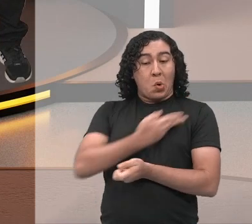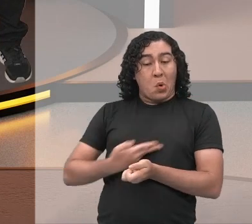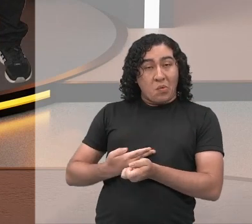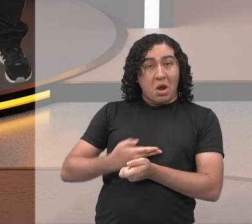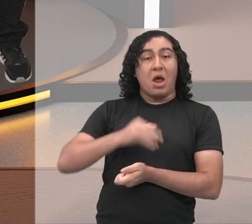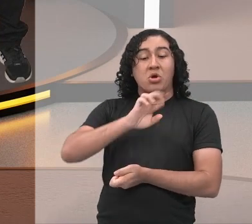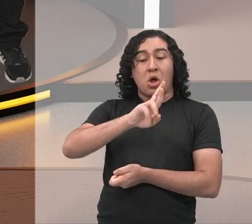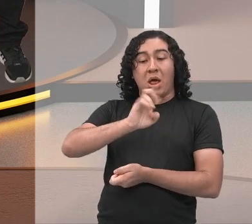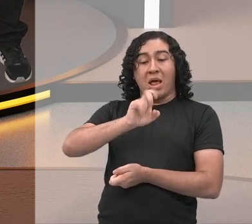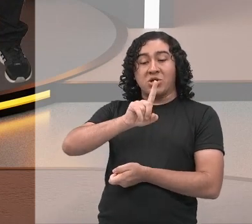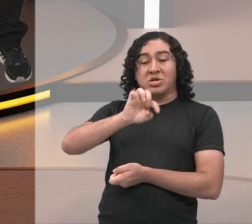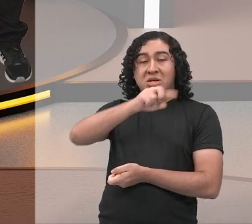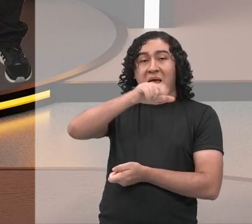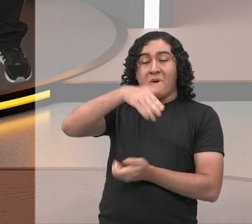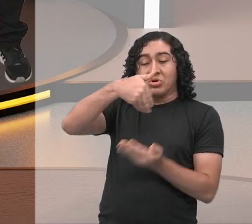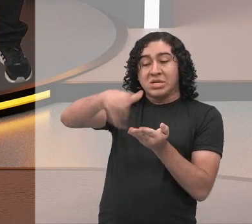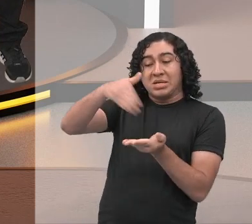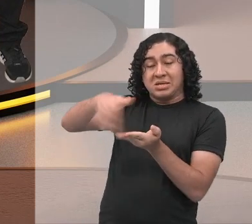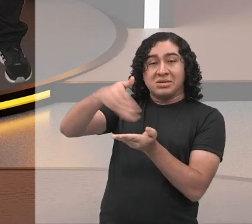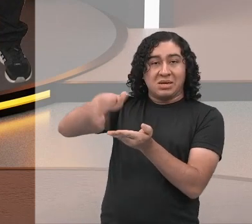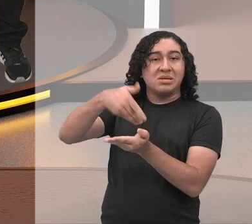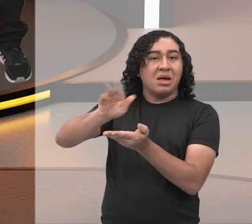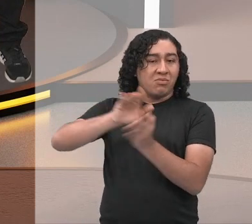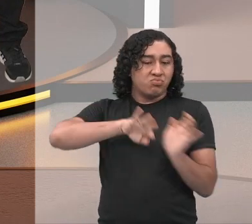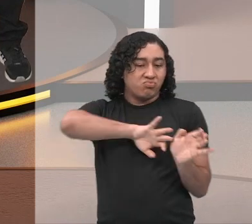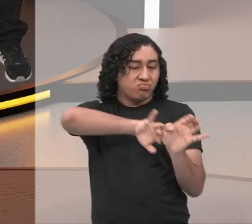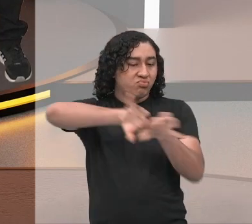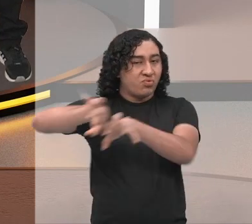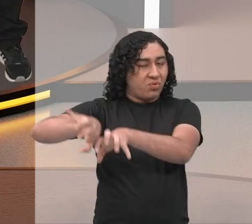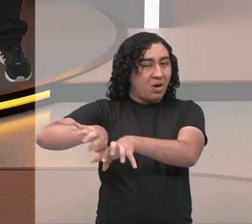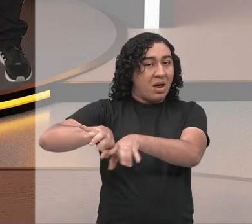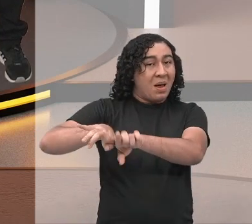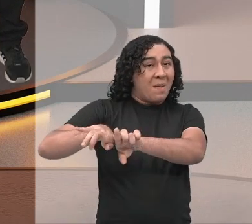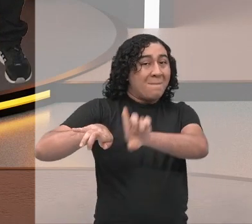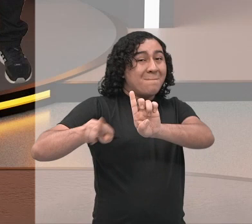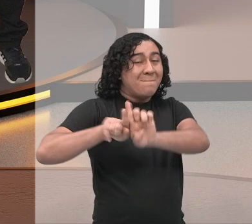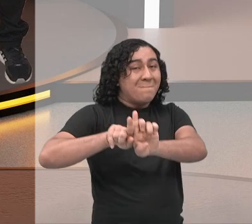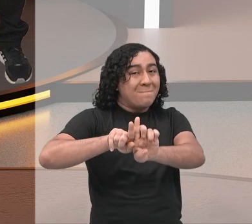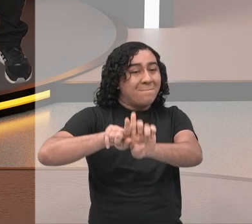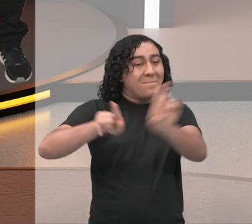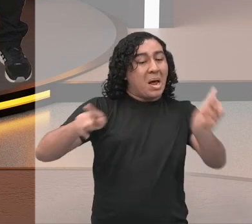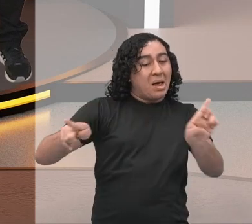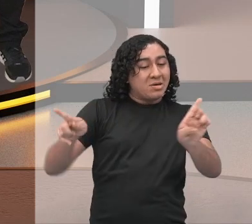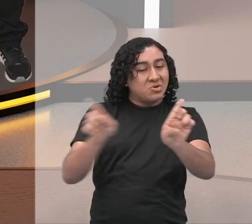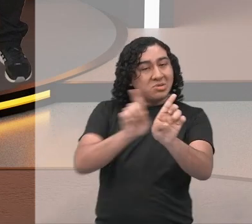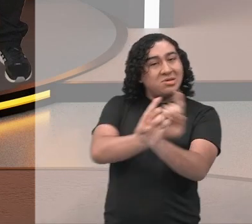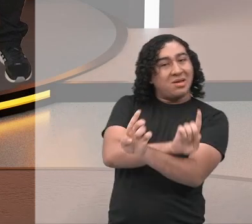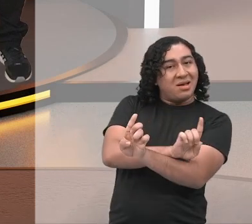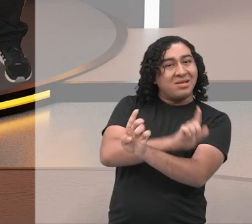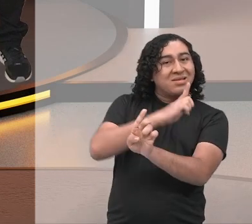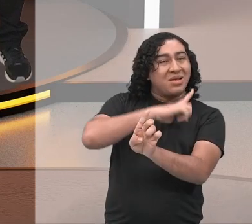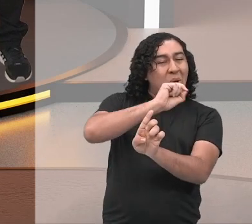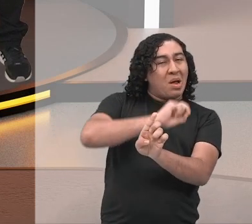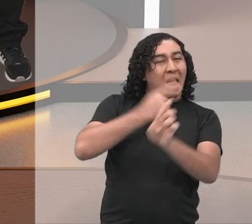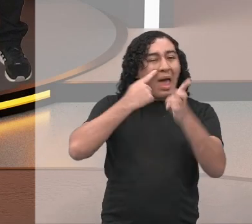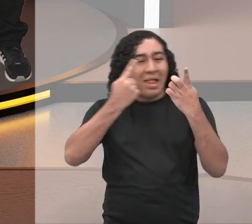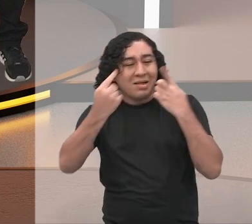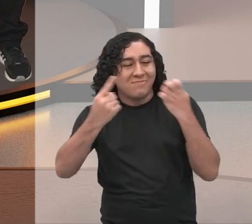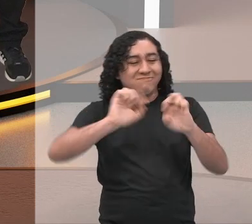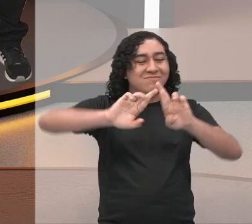regencial do Grão-Pará, mas logo o conflito de interesses acabou pairando